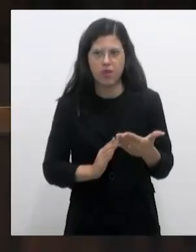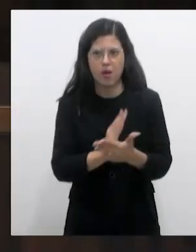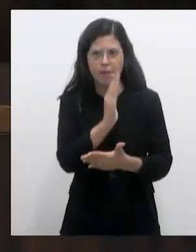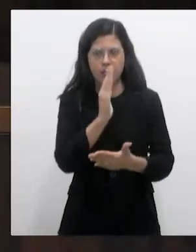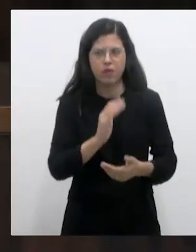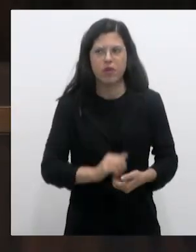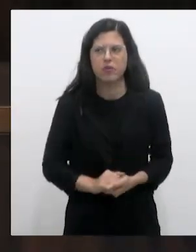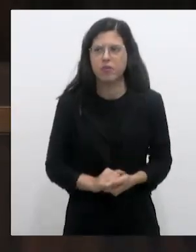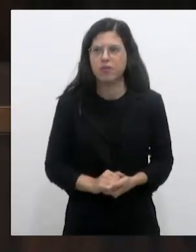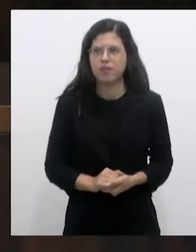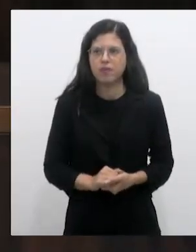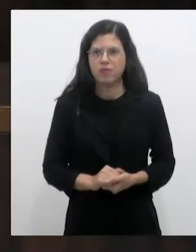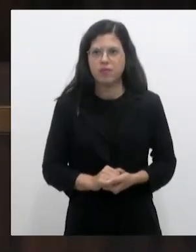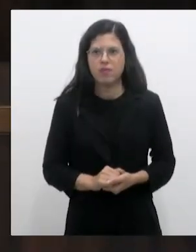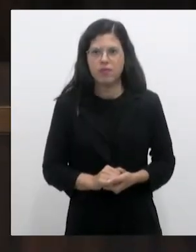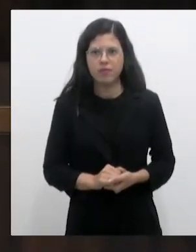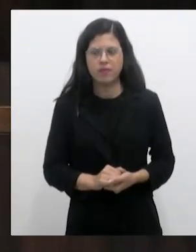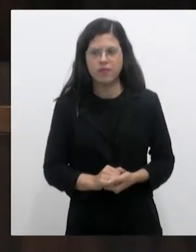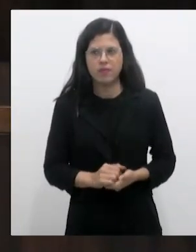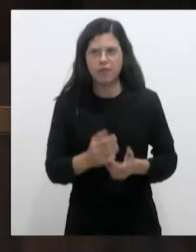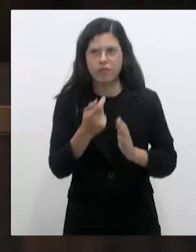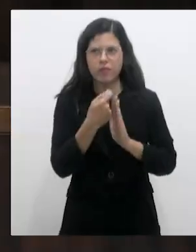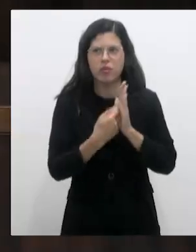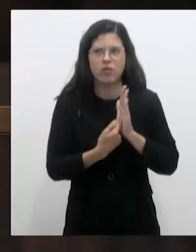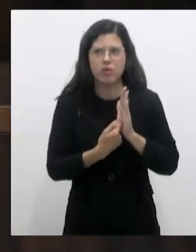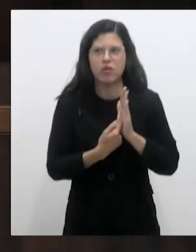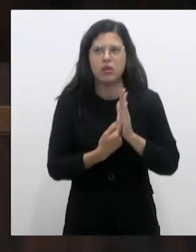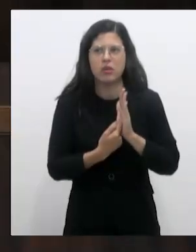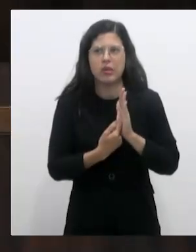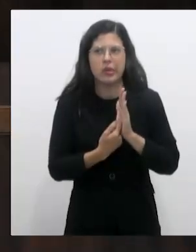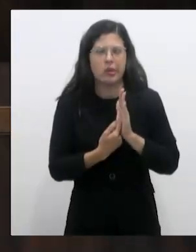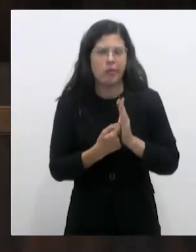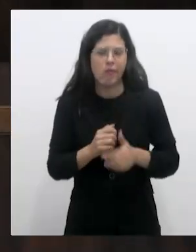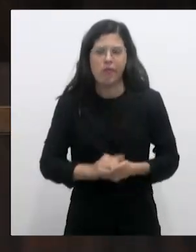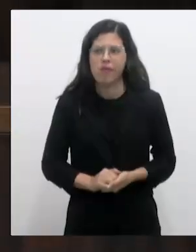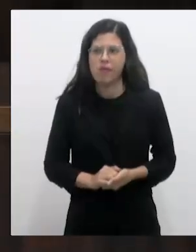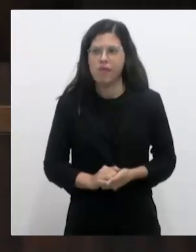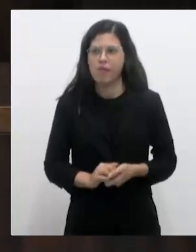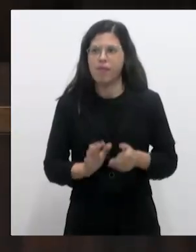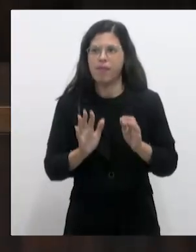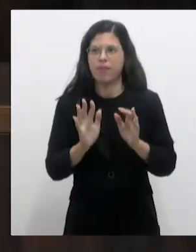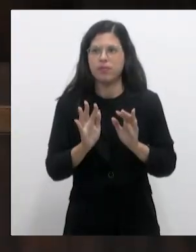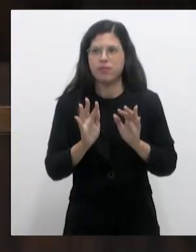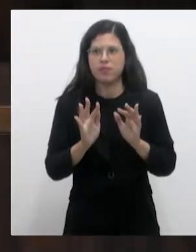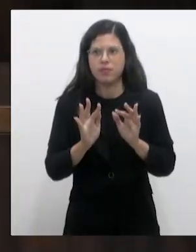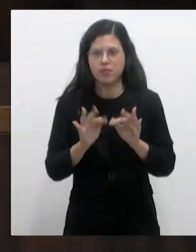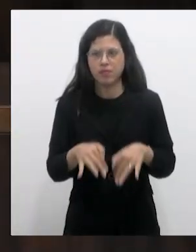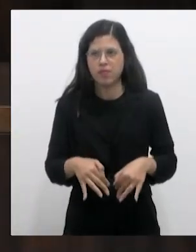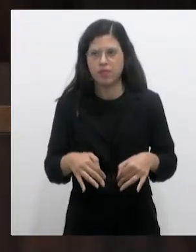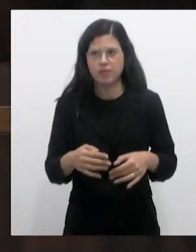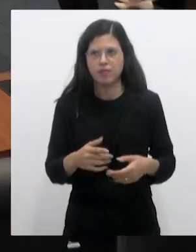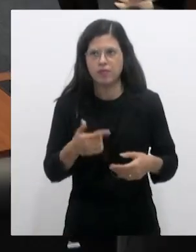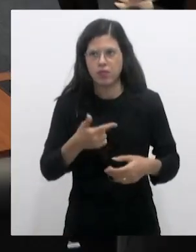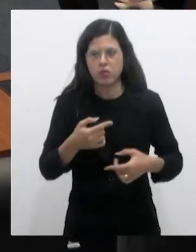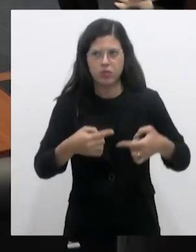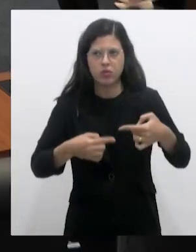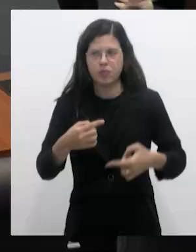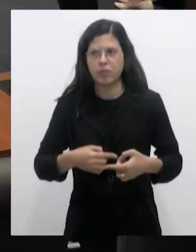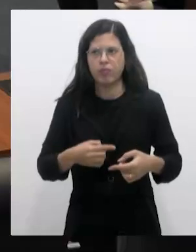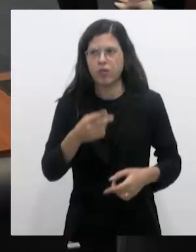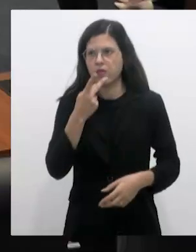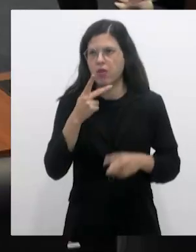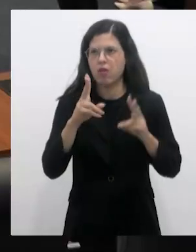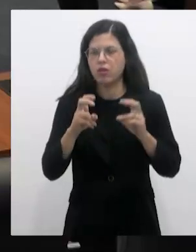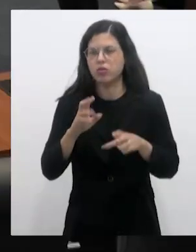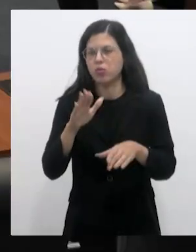estão. Aprovado. A redação do vencido para a segunda discussão. Presidente, para a declaração de voto, Deputada